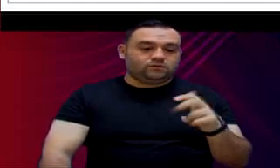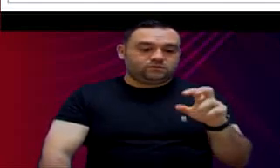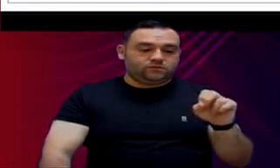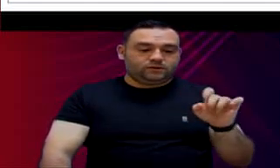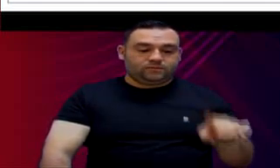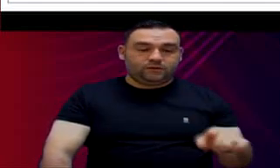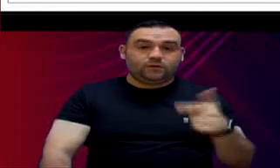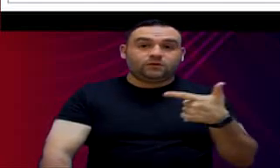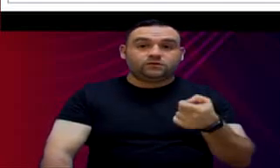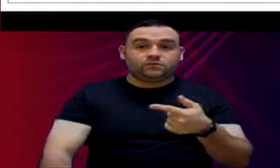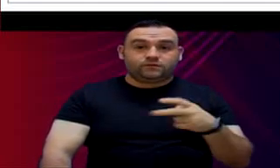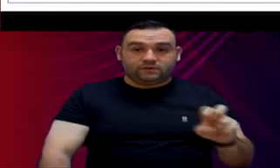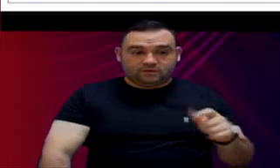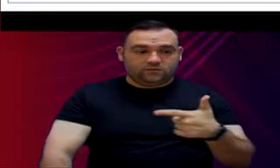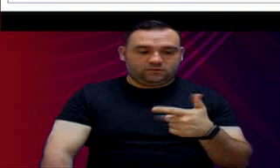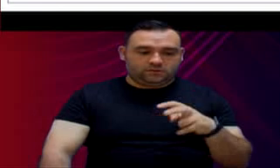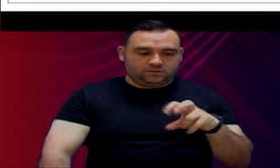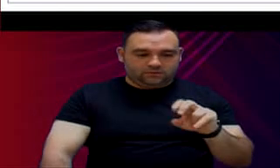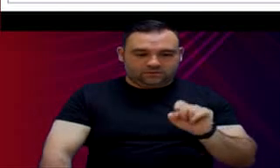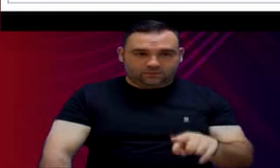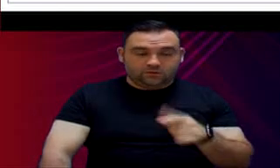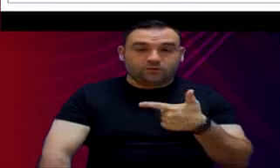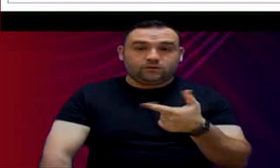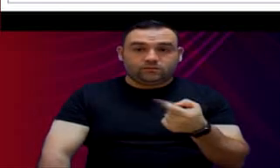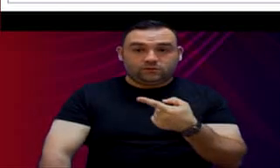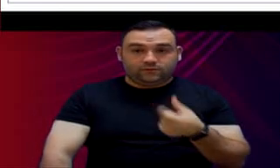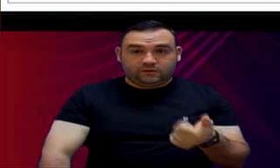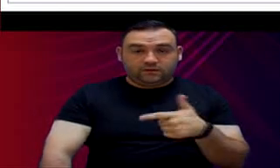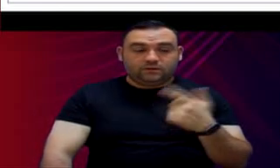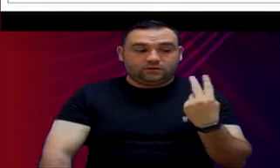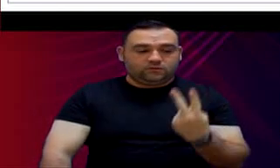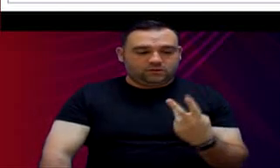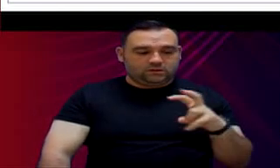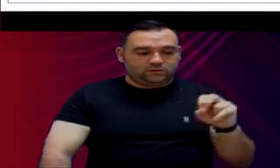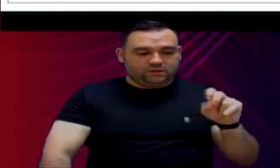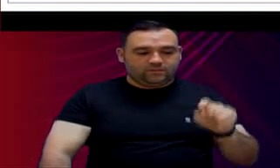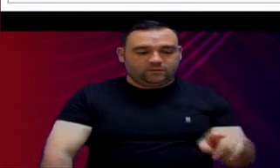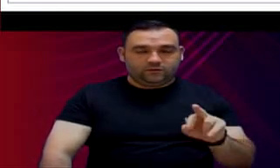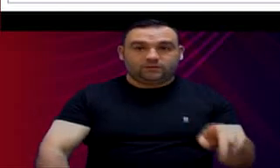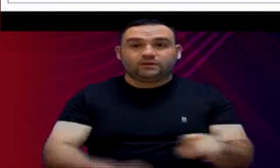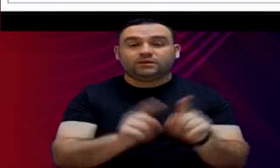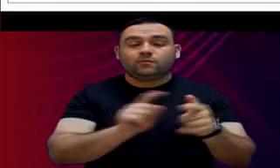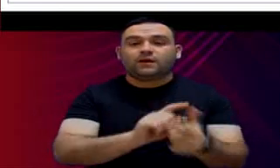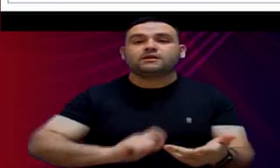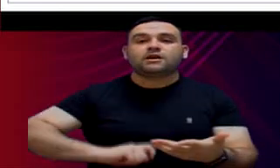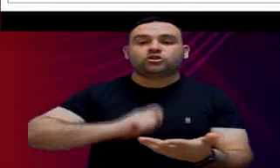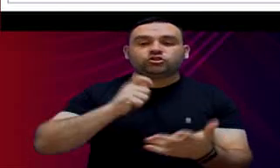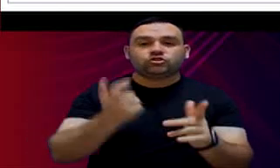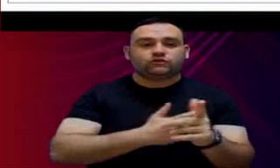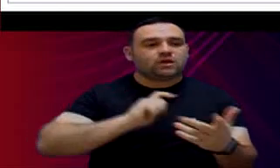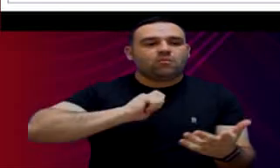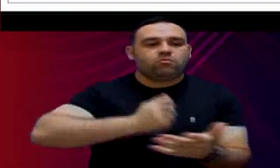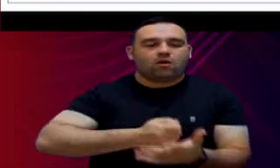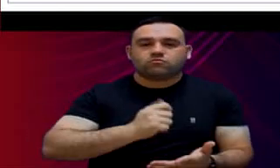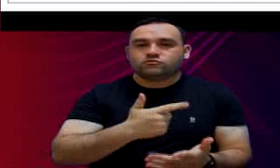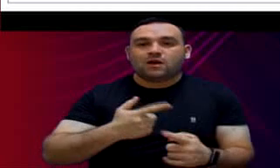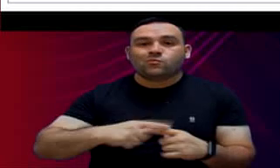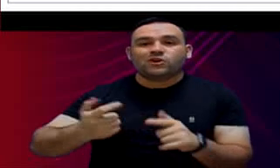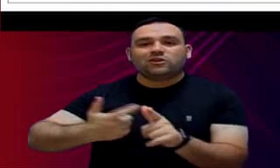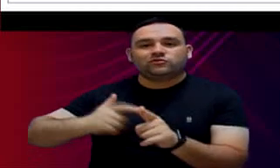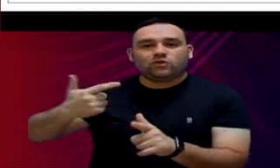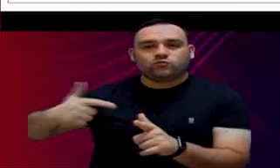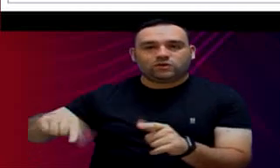para 2025 250 mil e 2026 250 mil amortização da dívida não há não há